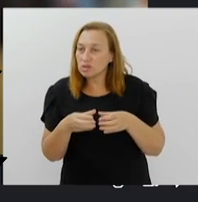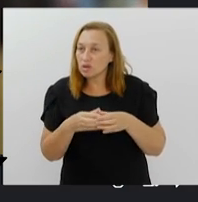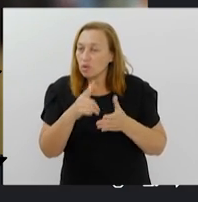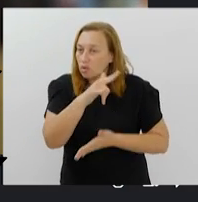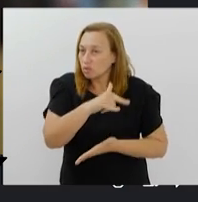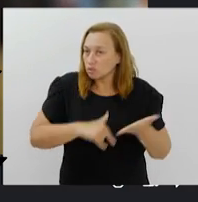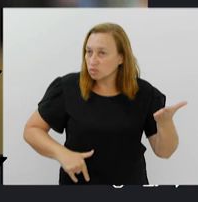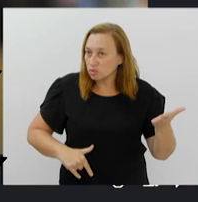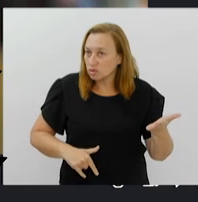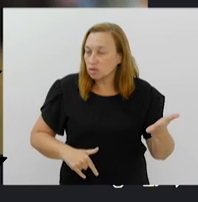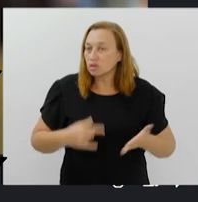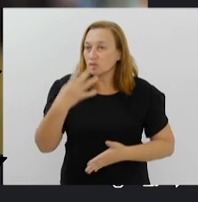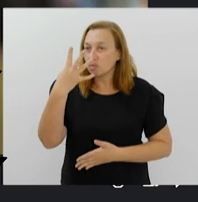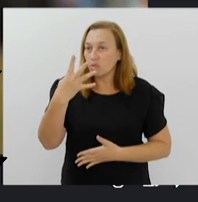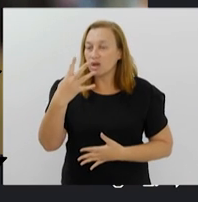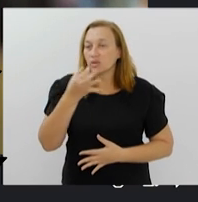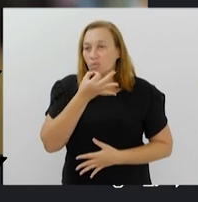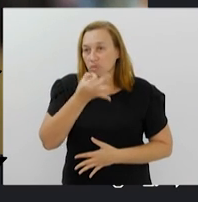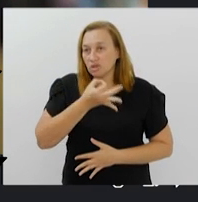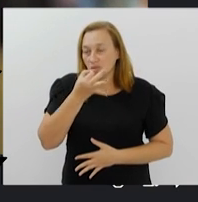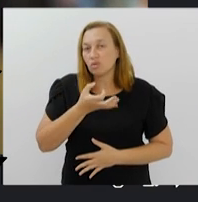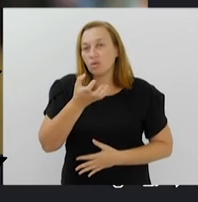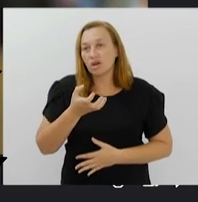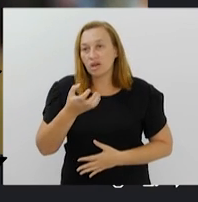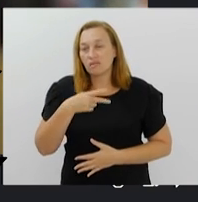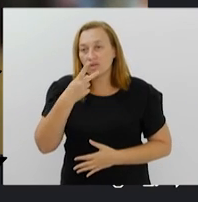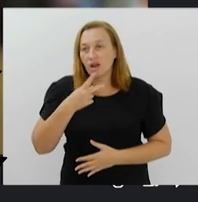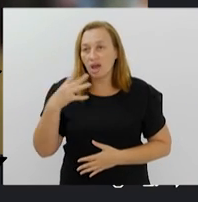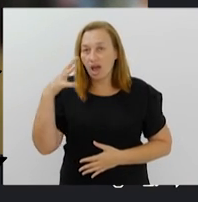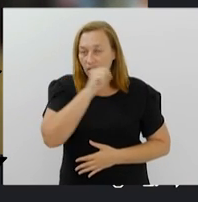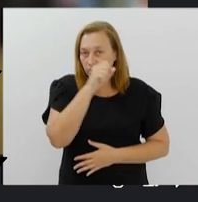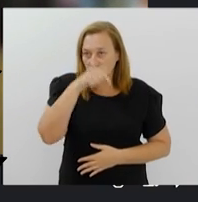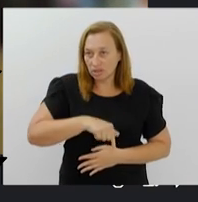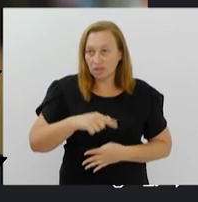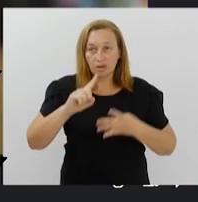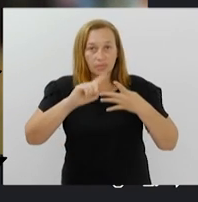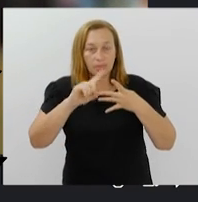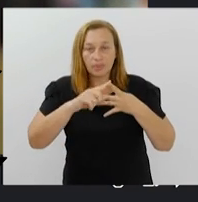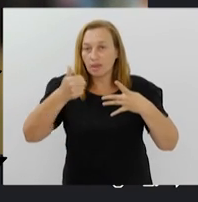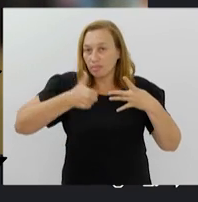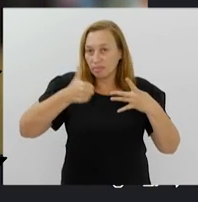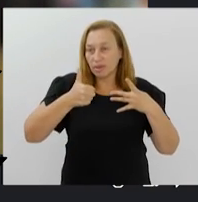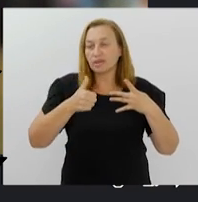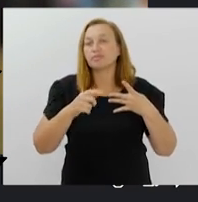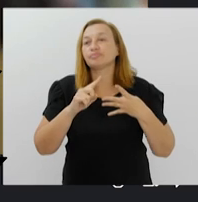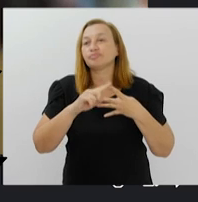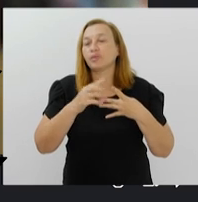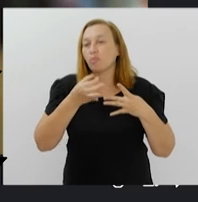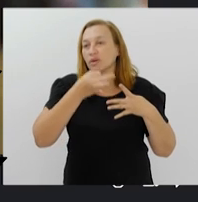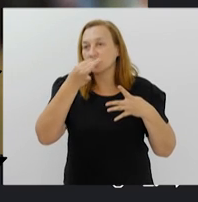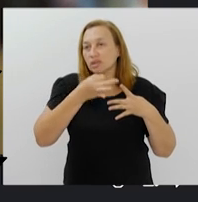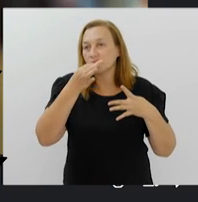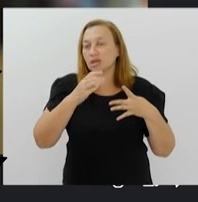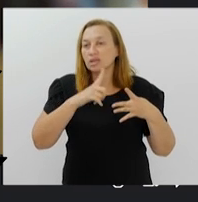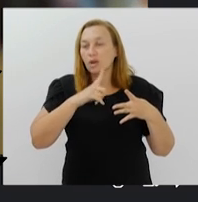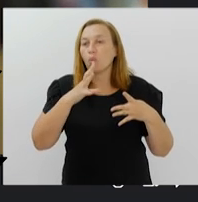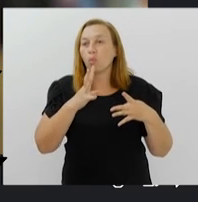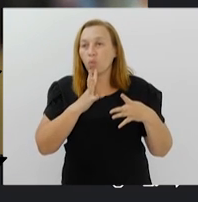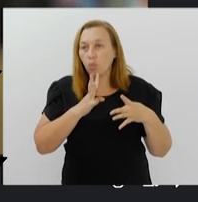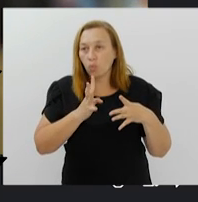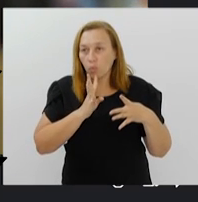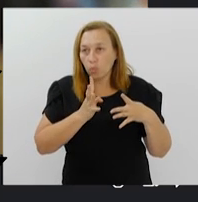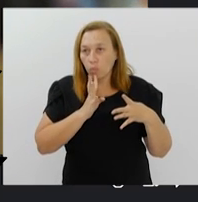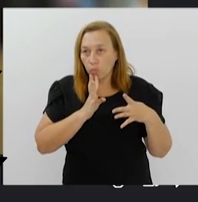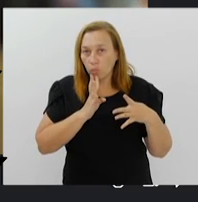constam quatro sugestões que eu quero enunciar rapidamente aqui a primeira delas é que haja um reconhecimento